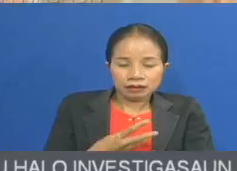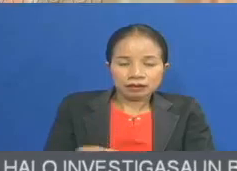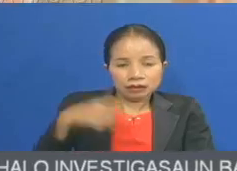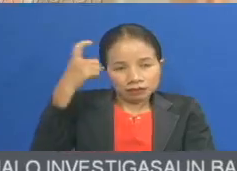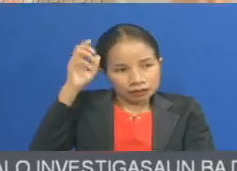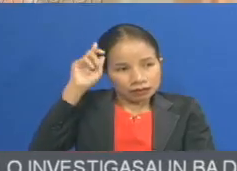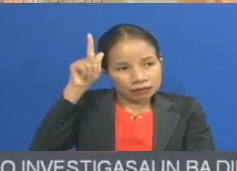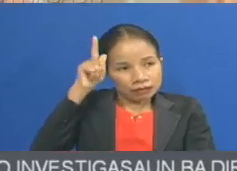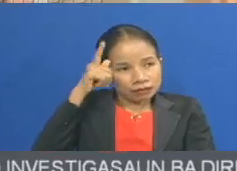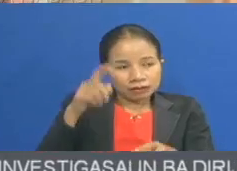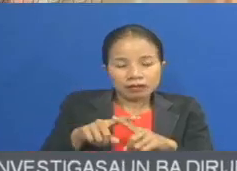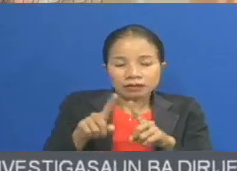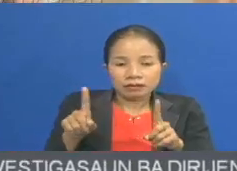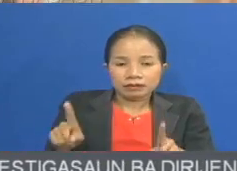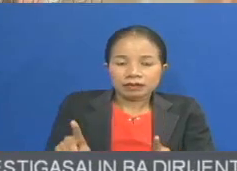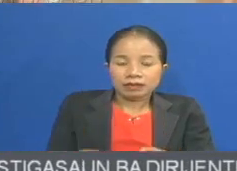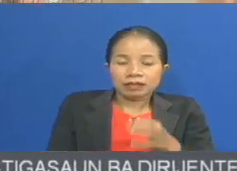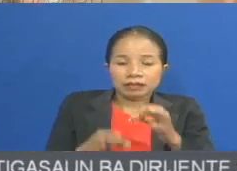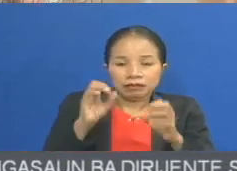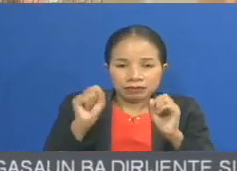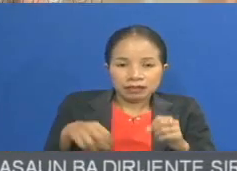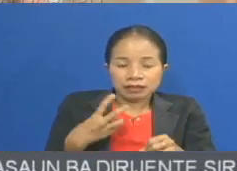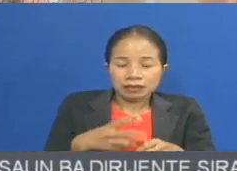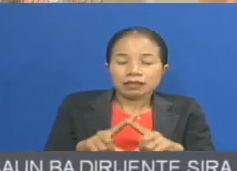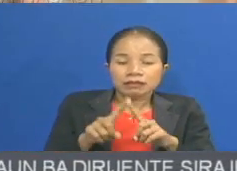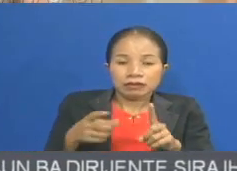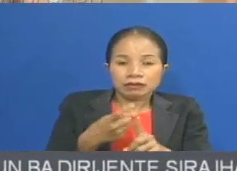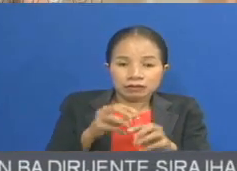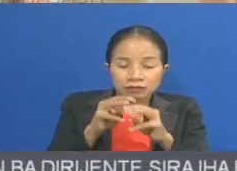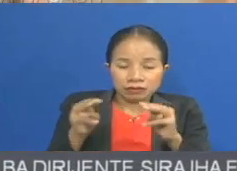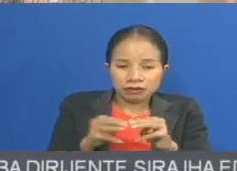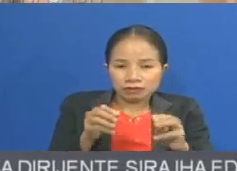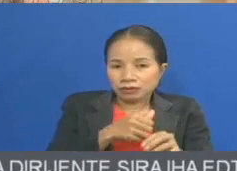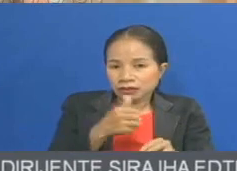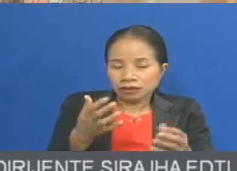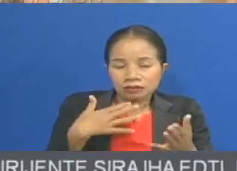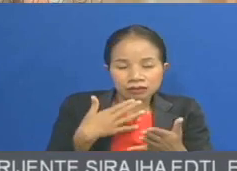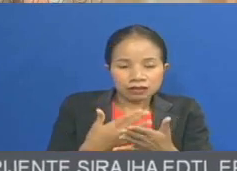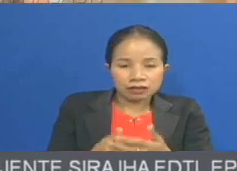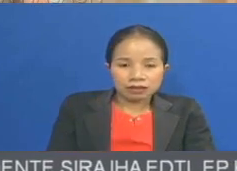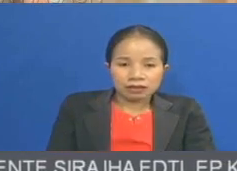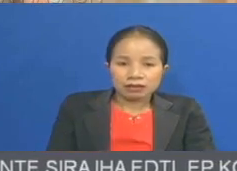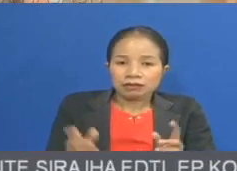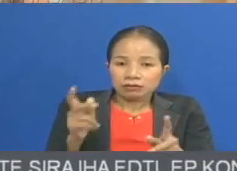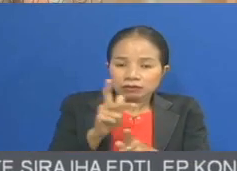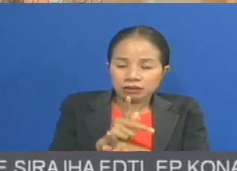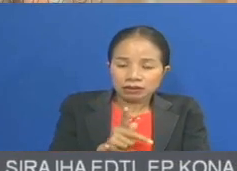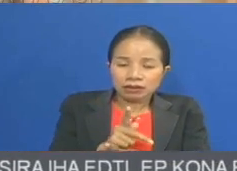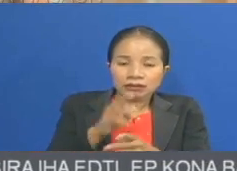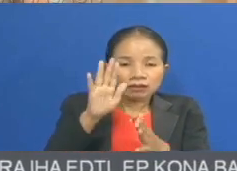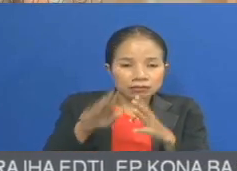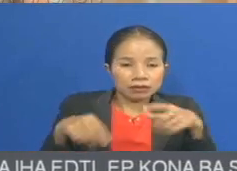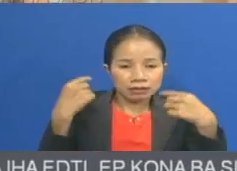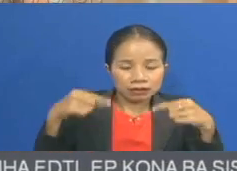maturidade política é diferente. Se vê é diferente se o município selo de acreditar. Evita o mínimo